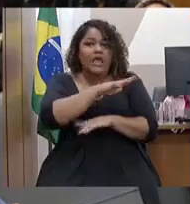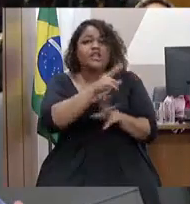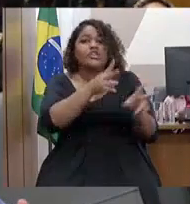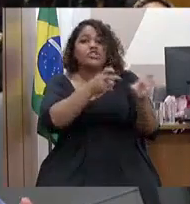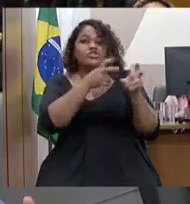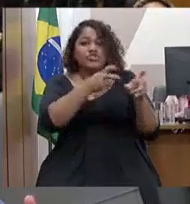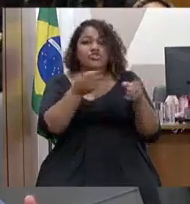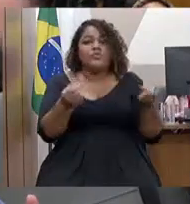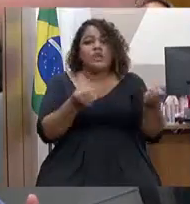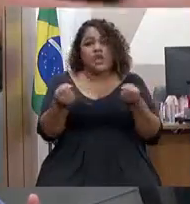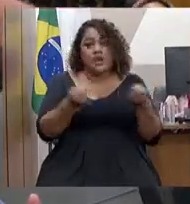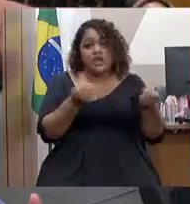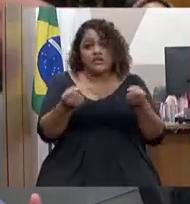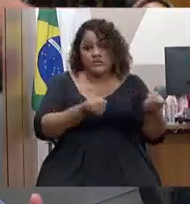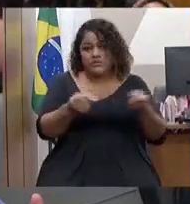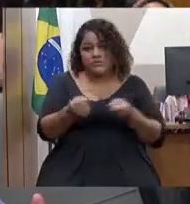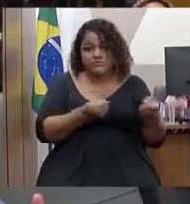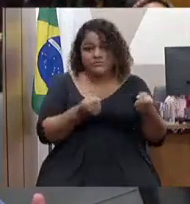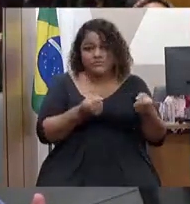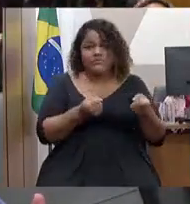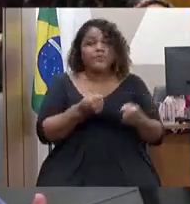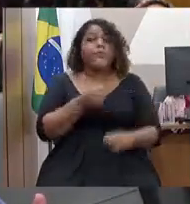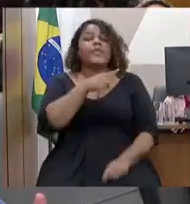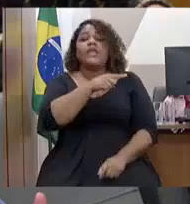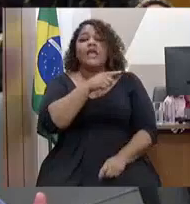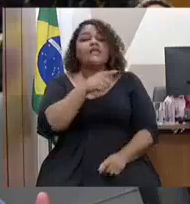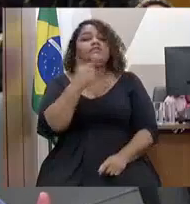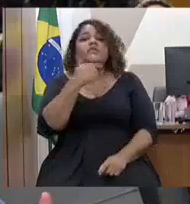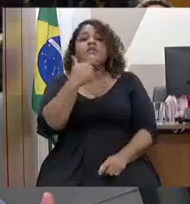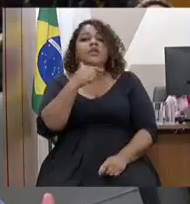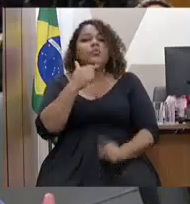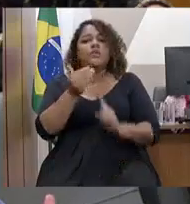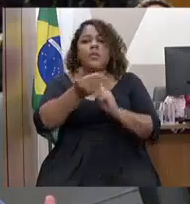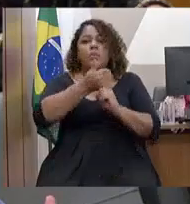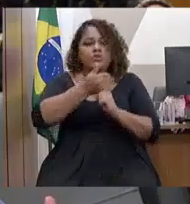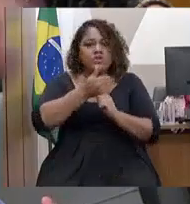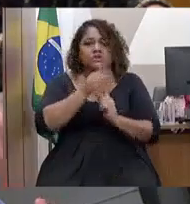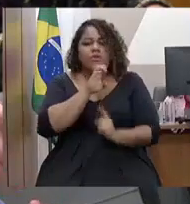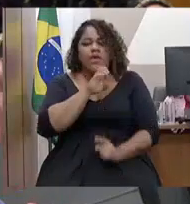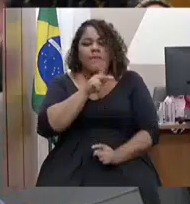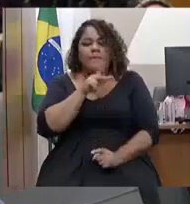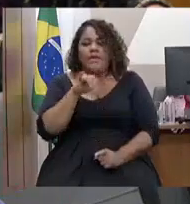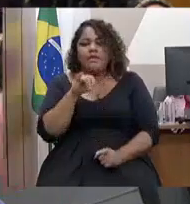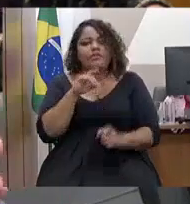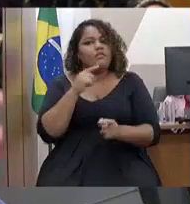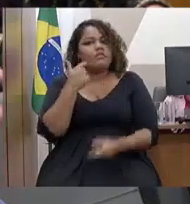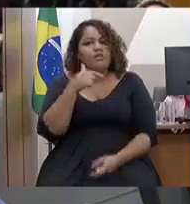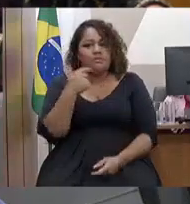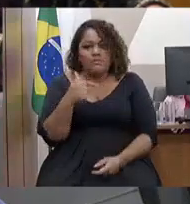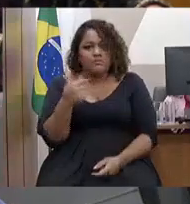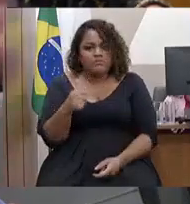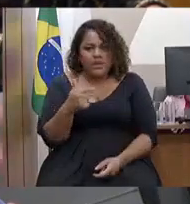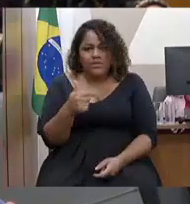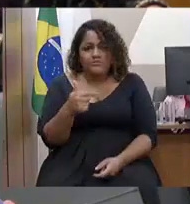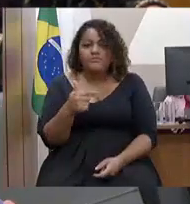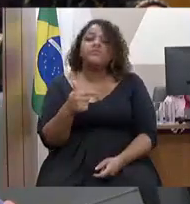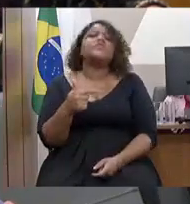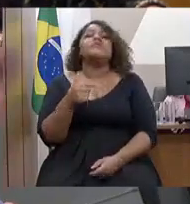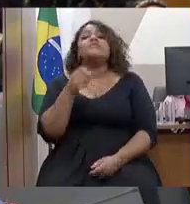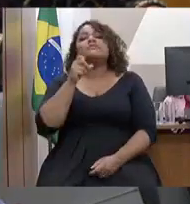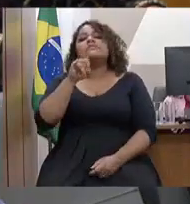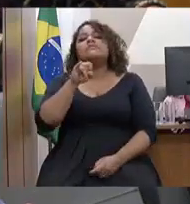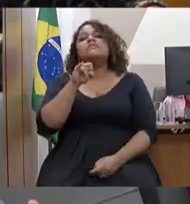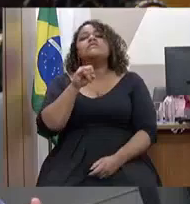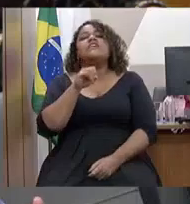fiscalização mesmo que seja que tivesse o dobro de fiscais não entra se não houver um aviso